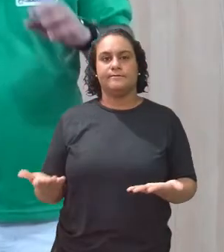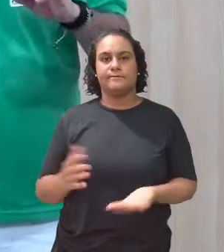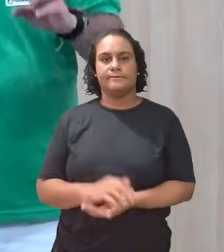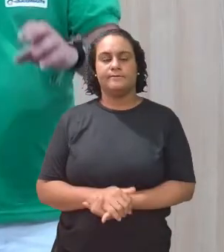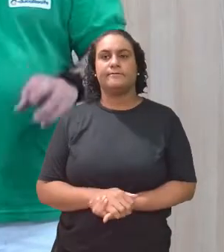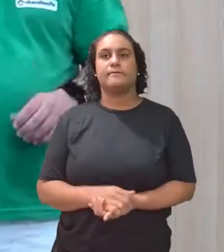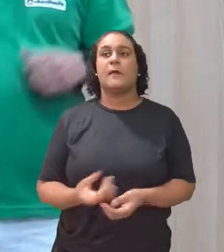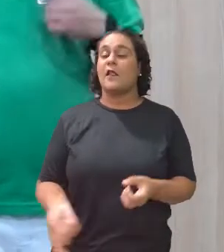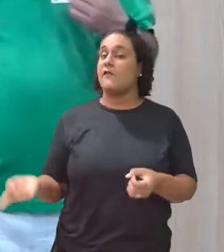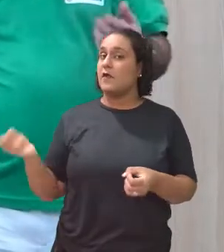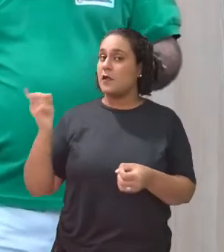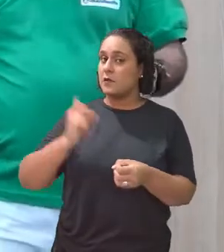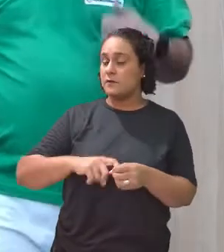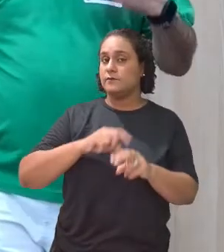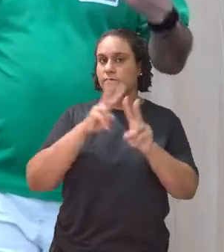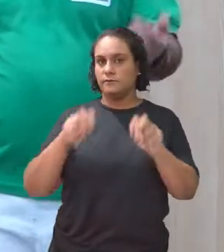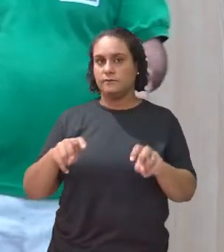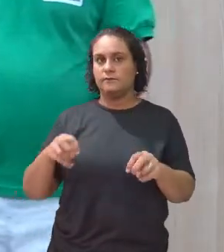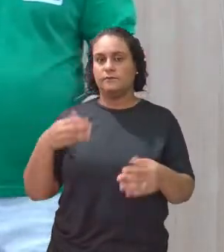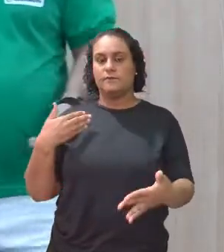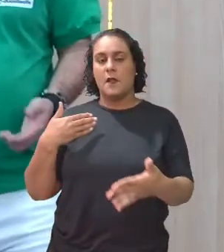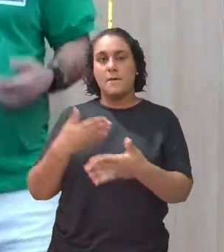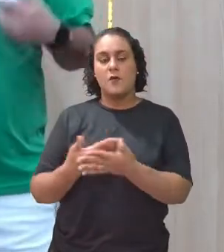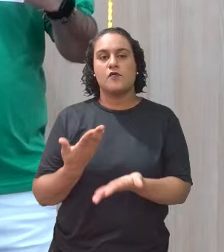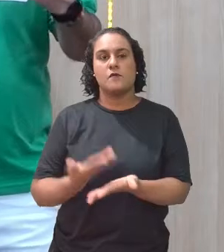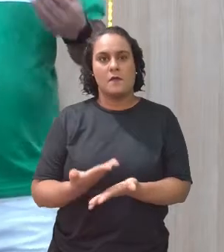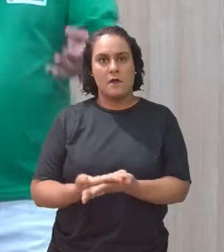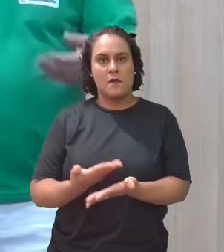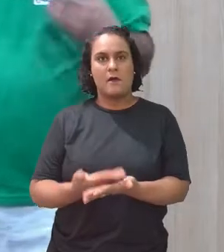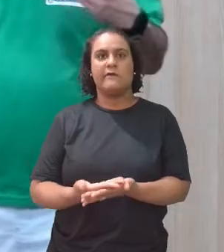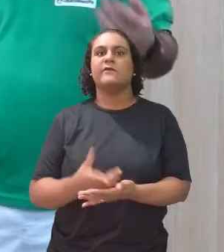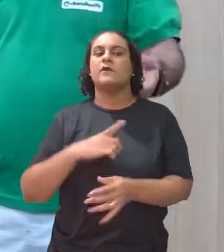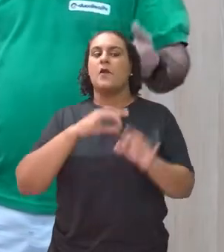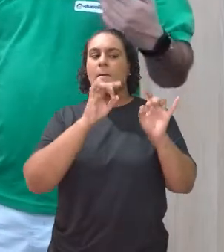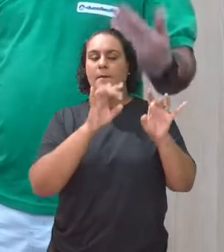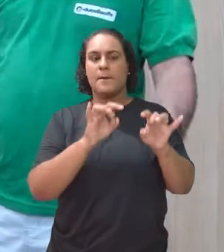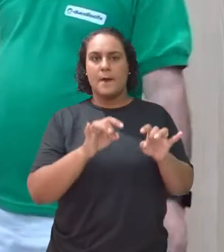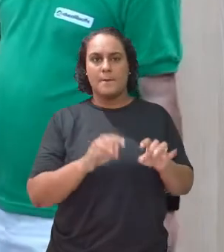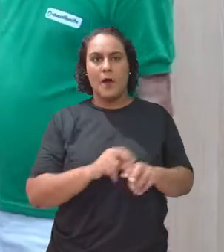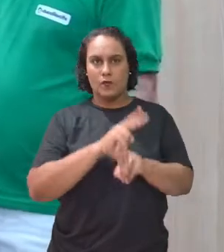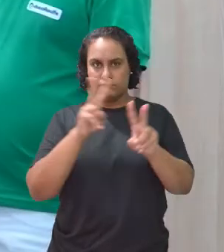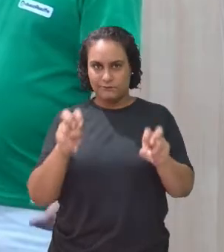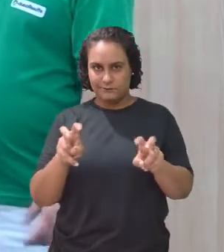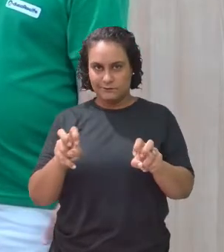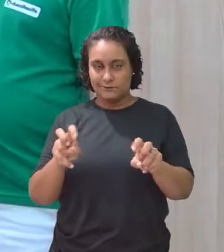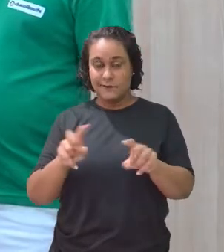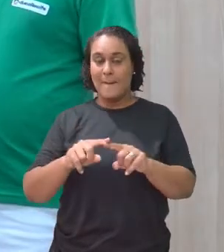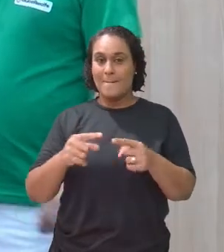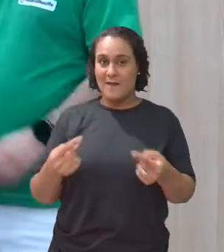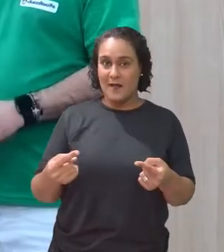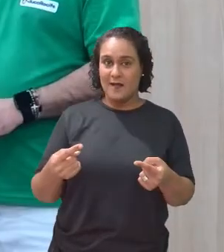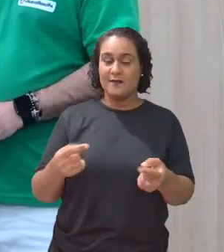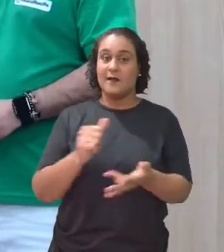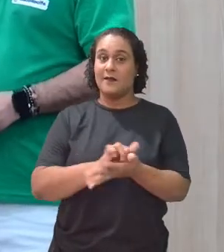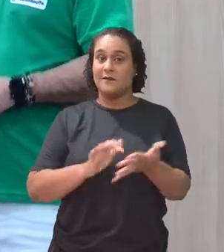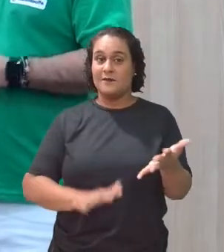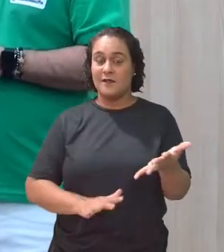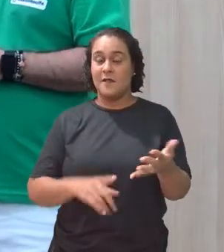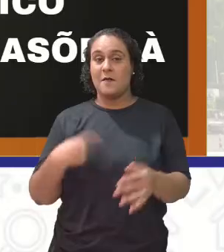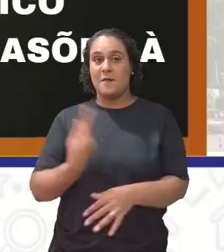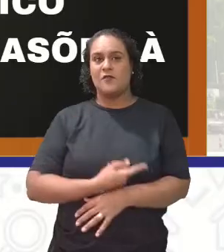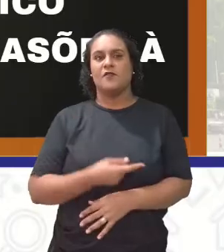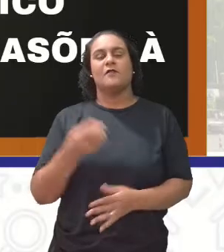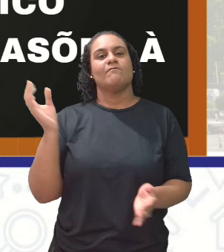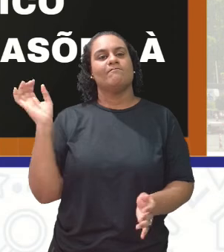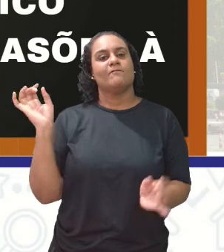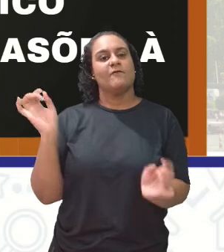vai retomar essa questão em aulas seguintes, né? Vamos ter uma aula especificamente sobre isso, mas como atividade para a gente